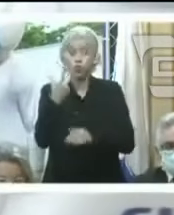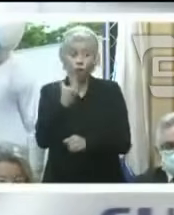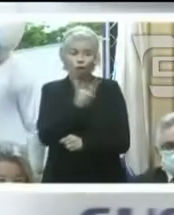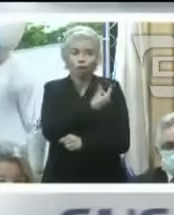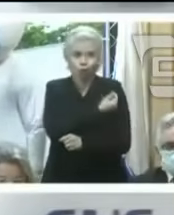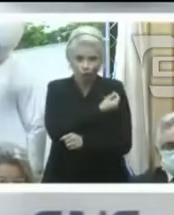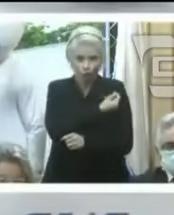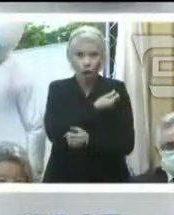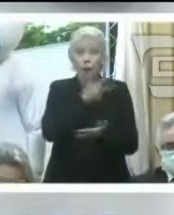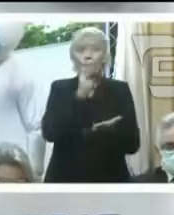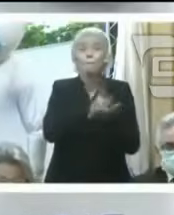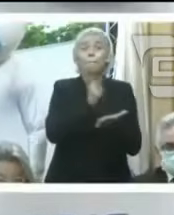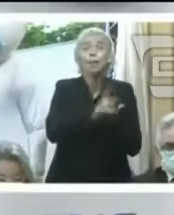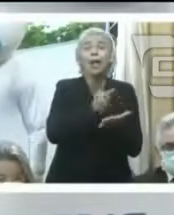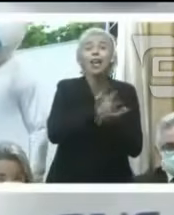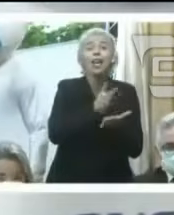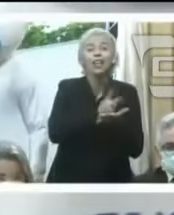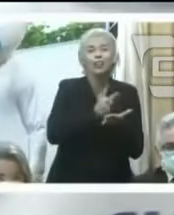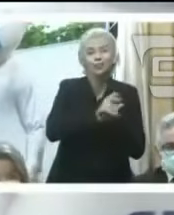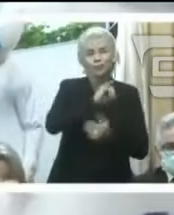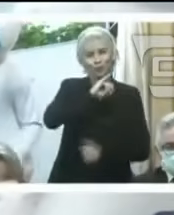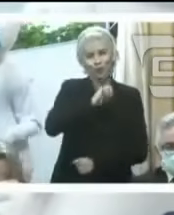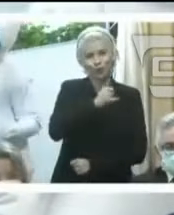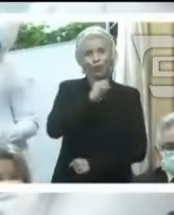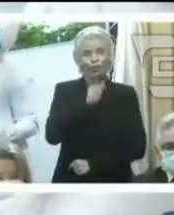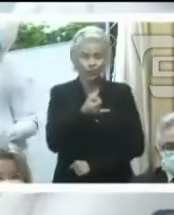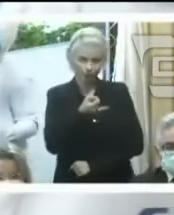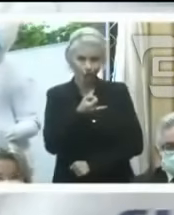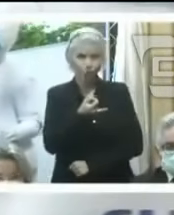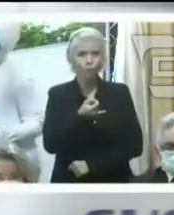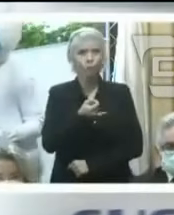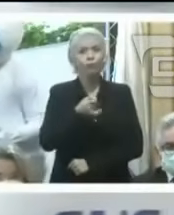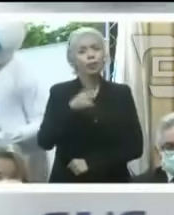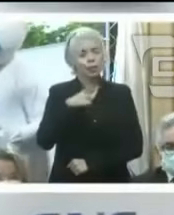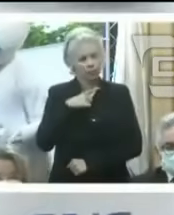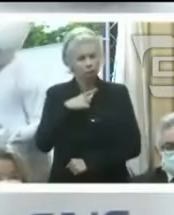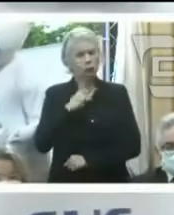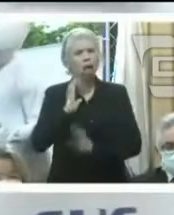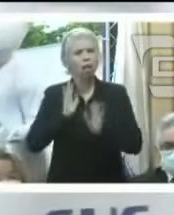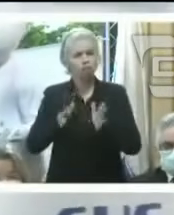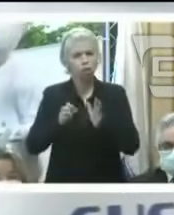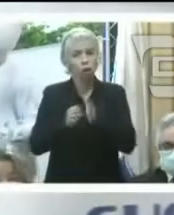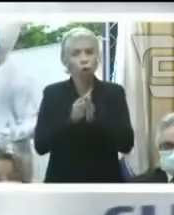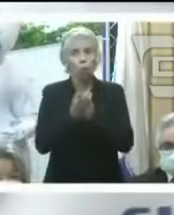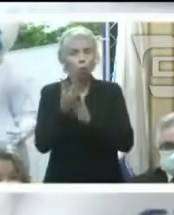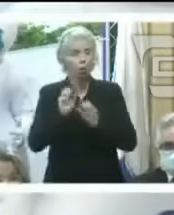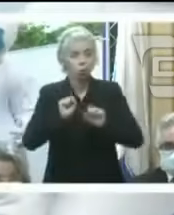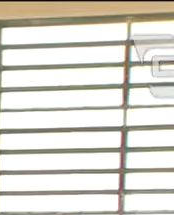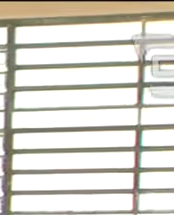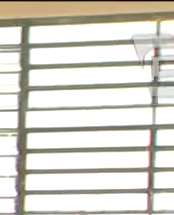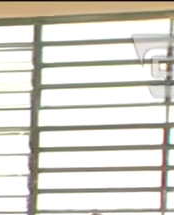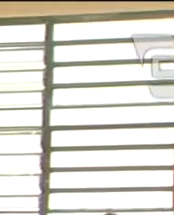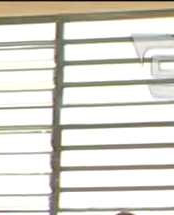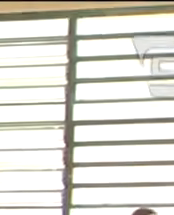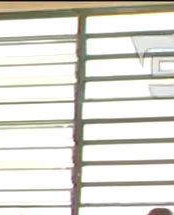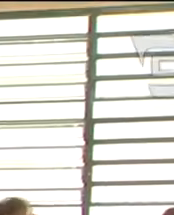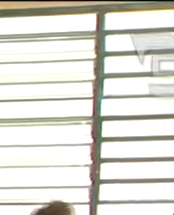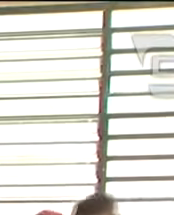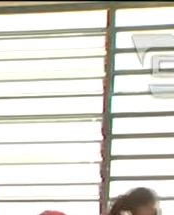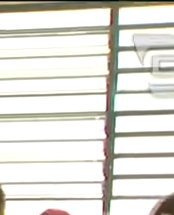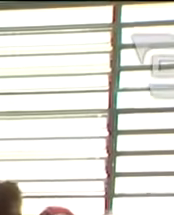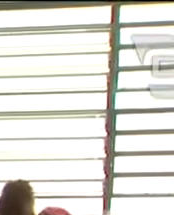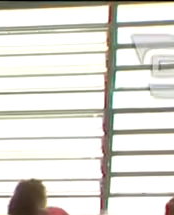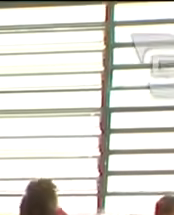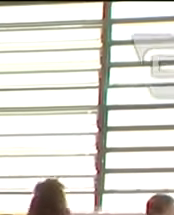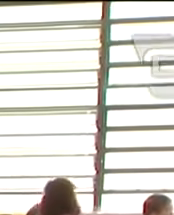do mesmo imunizante né E como nós já nós temos quantitativos não vai ser um esforço muito grande em